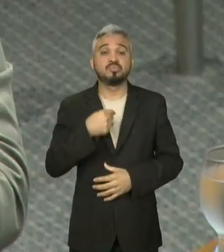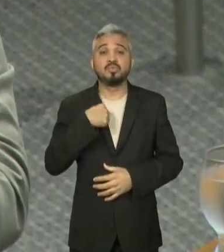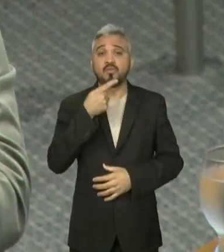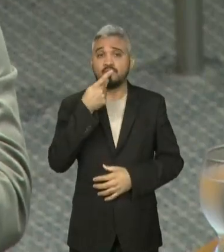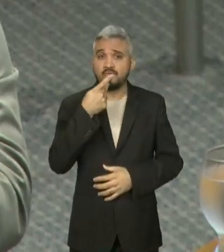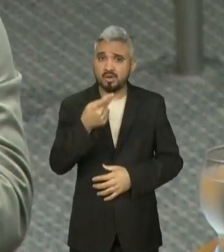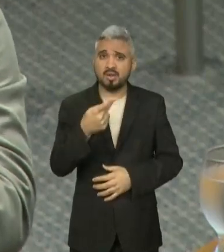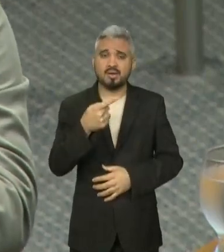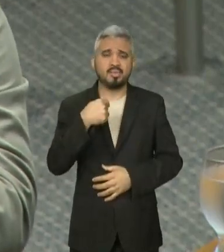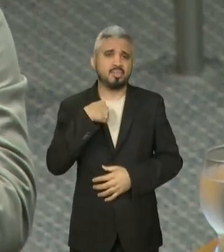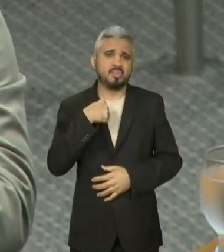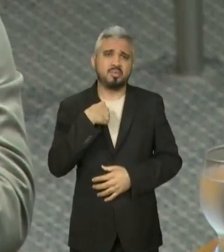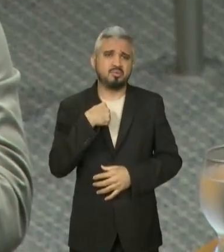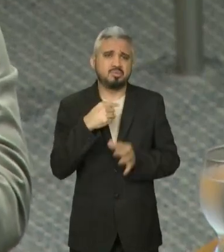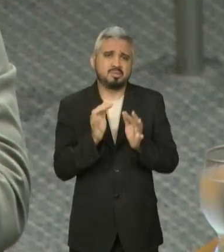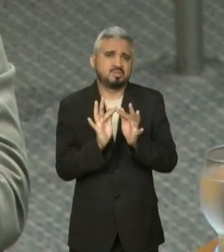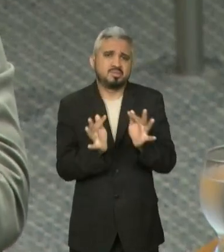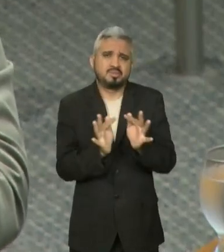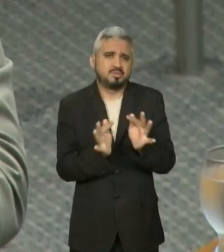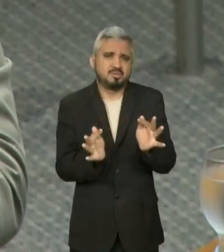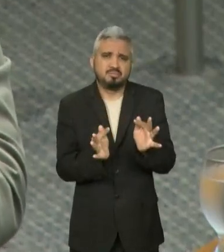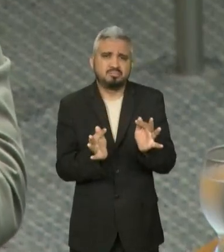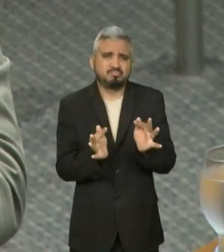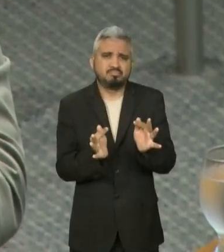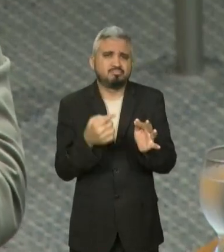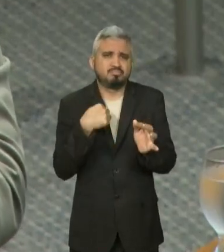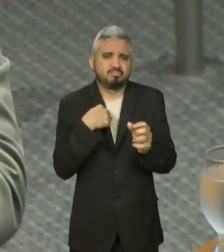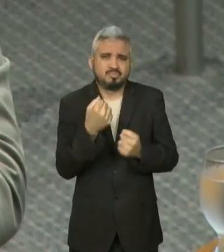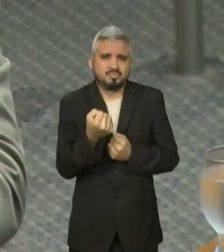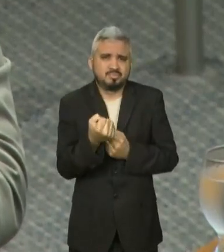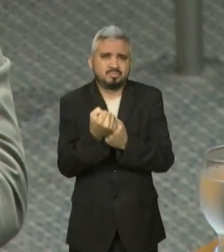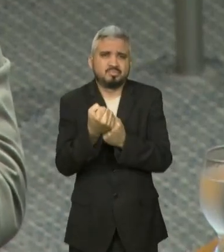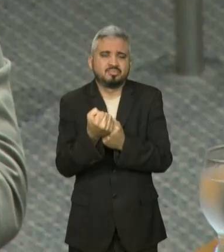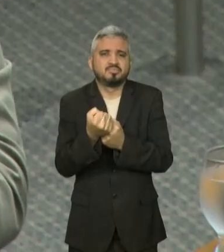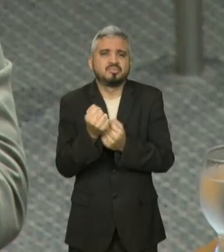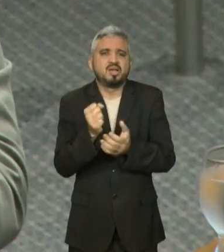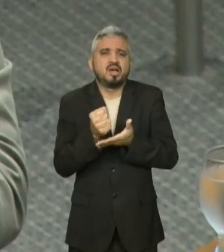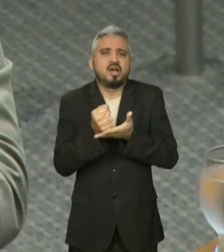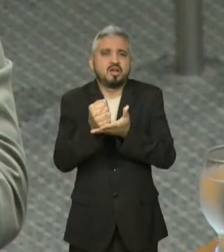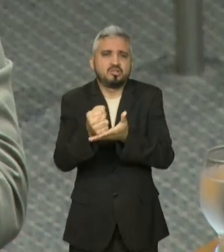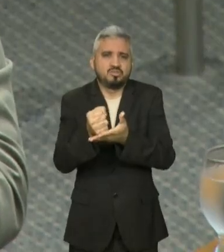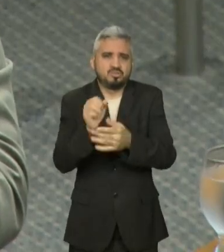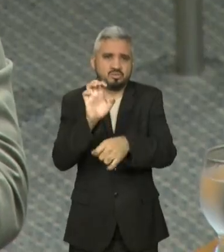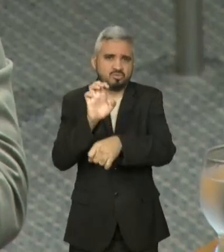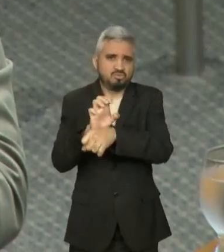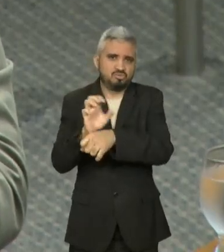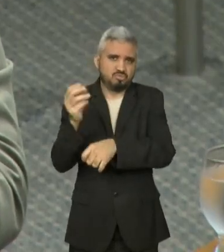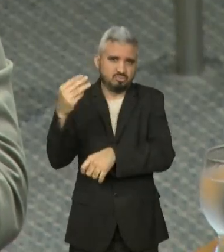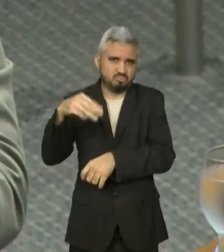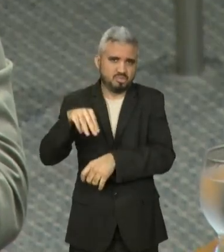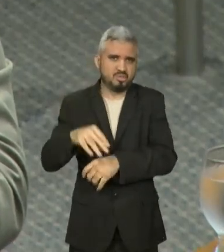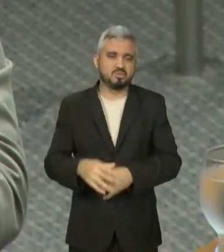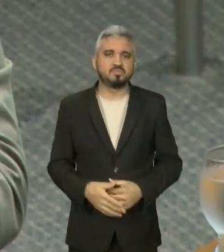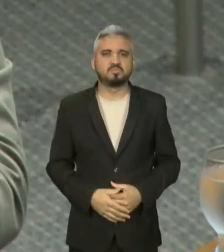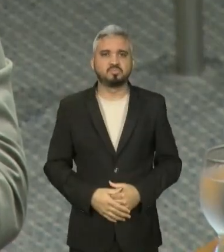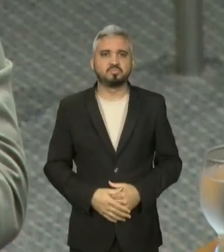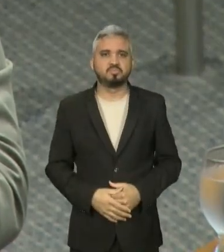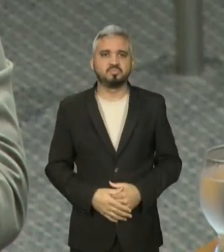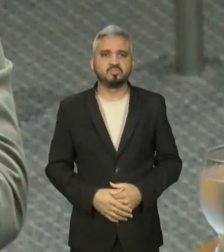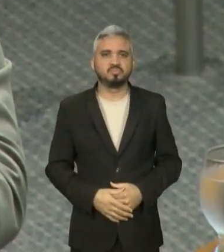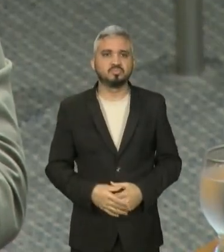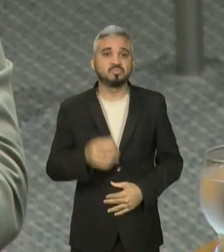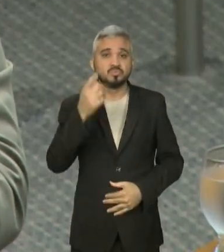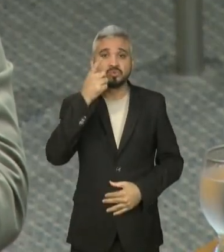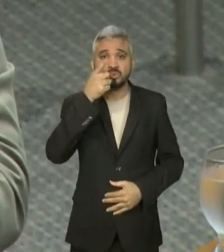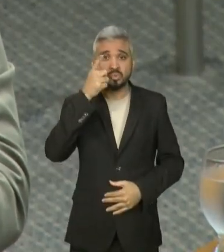vim para dar minha contribuição para o povo do estado do Maranhão. E ontem a gente